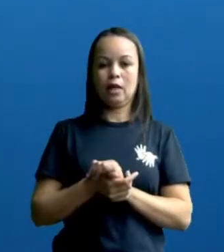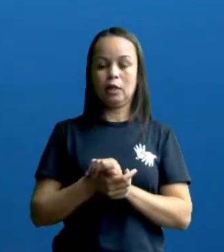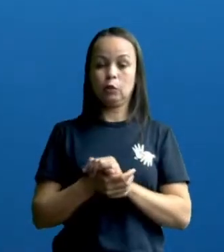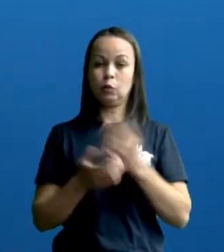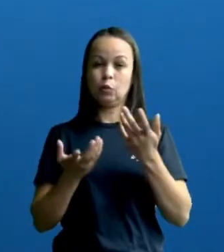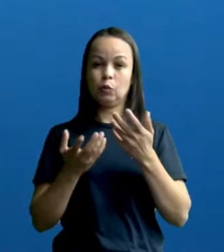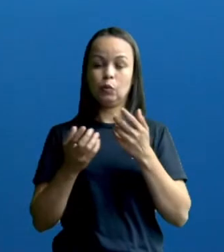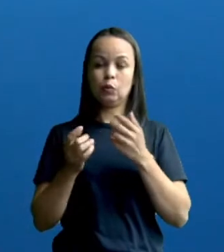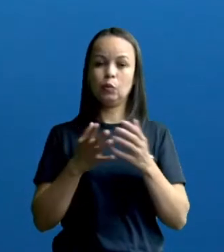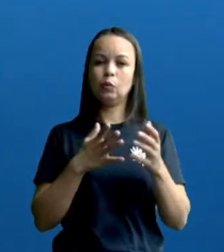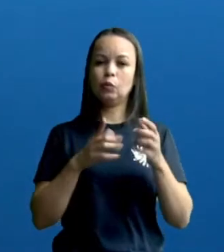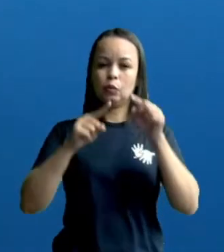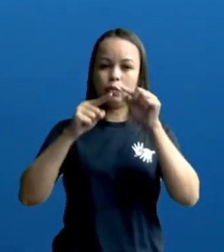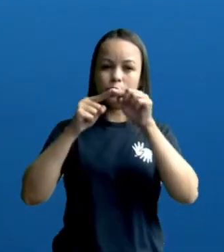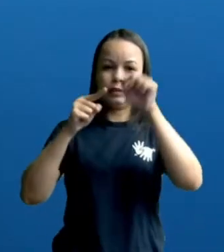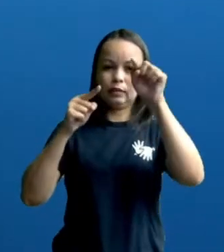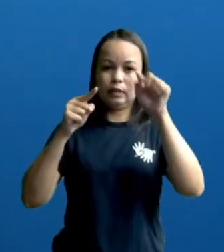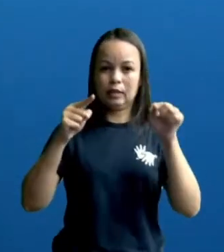ele pode ser